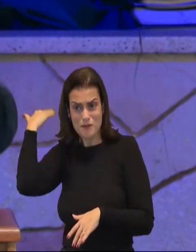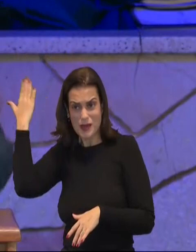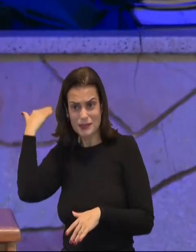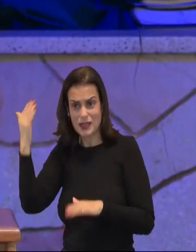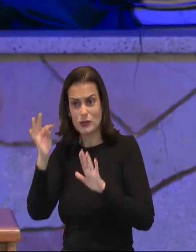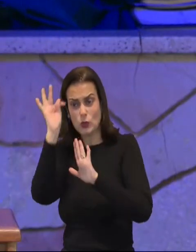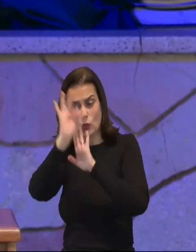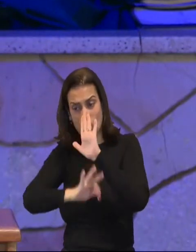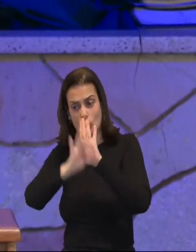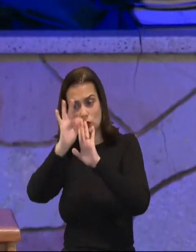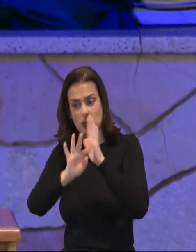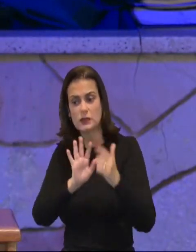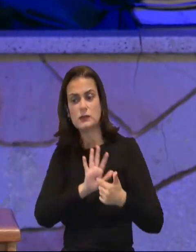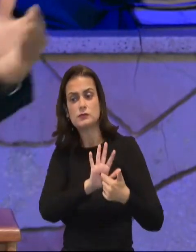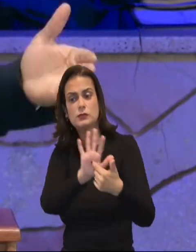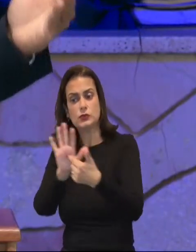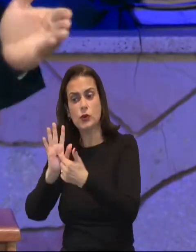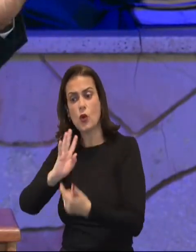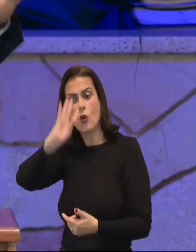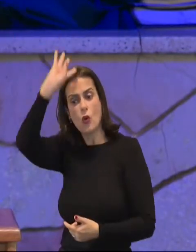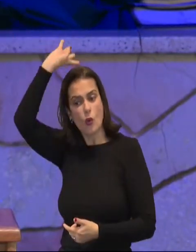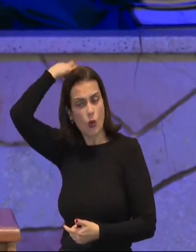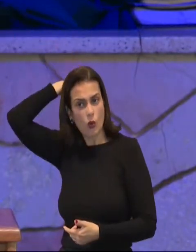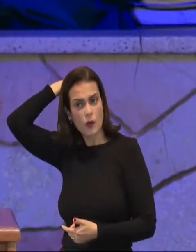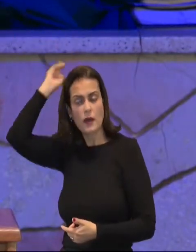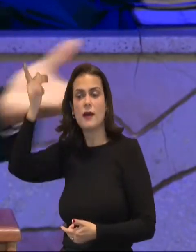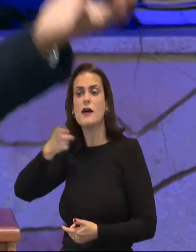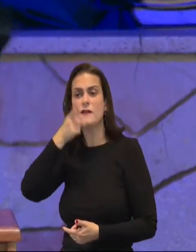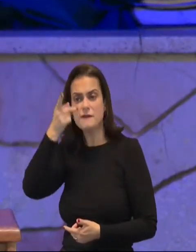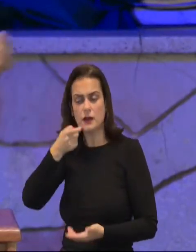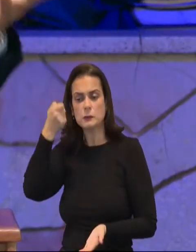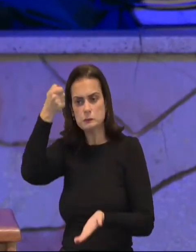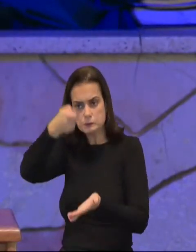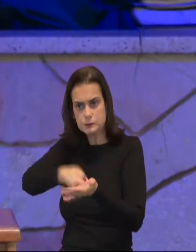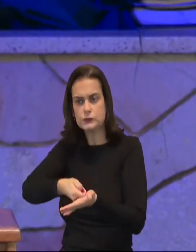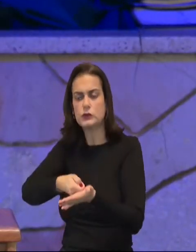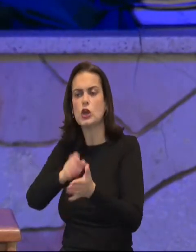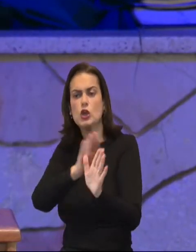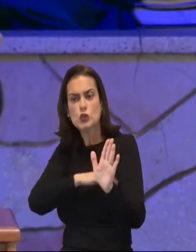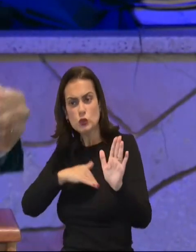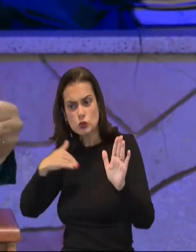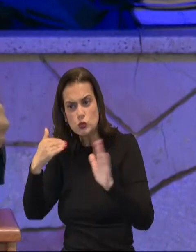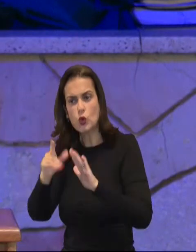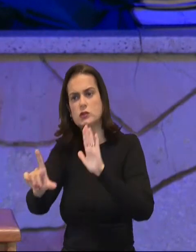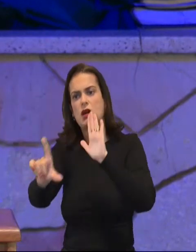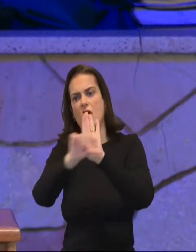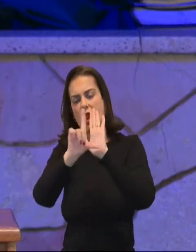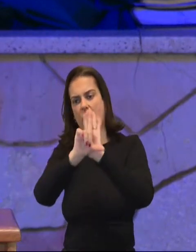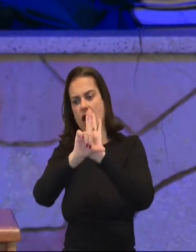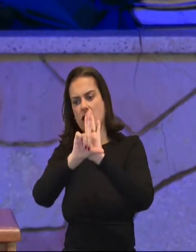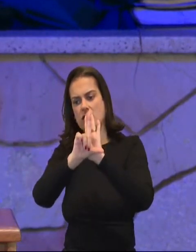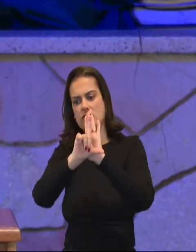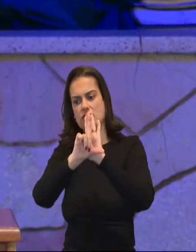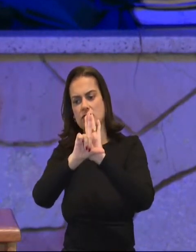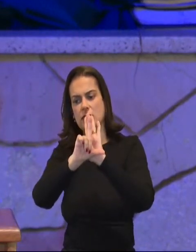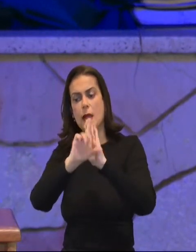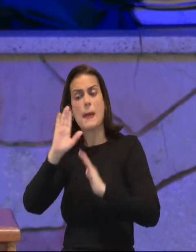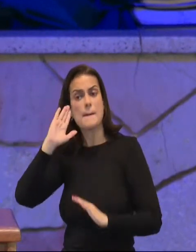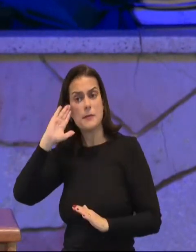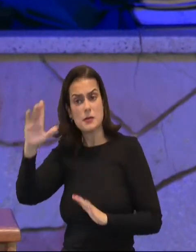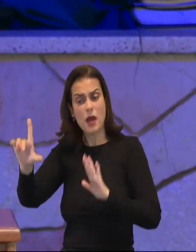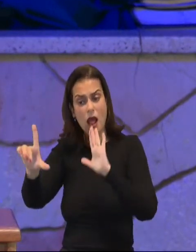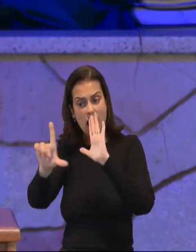do que seria o direito romano, e reforçando consigo todas as grandes leis, principalmente aquelas que